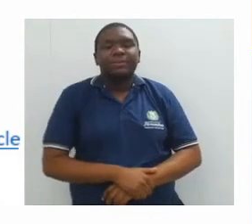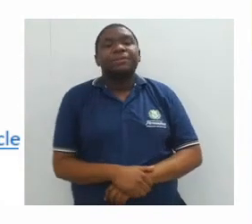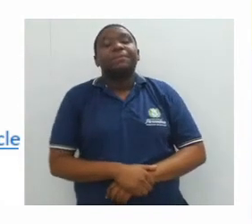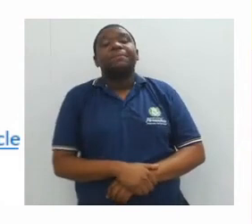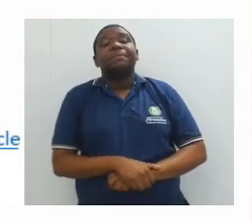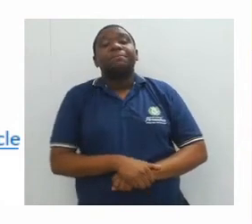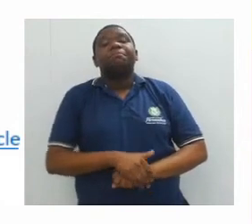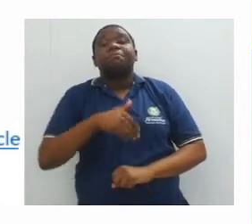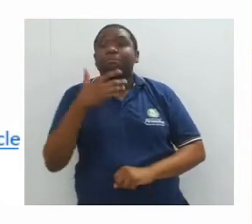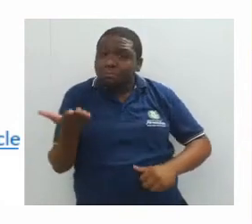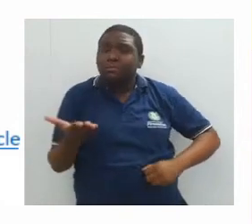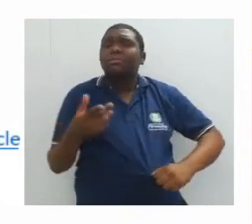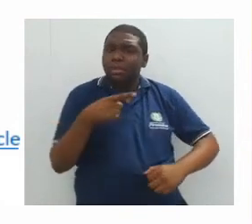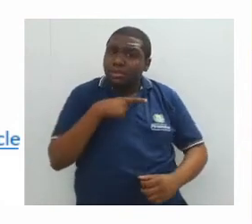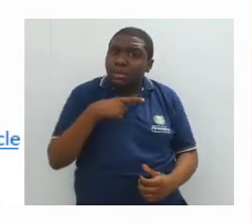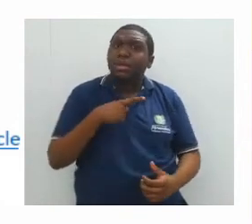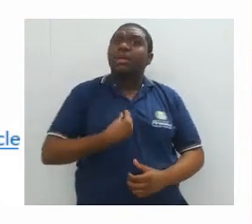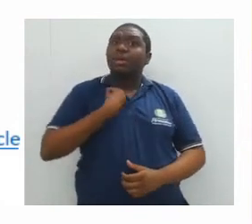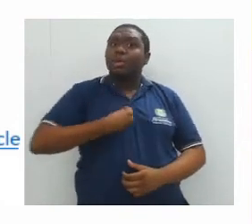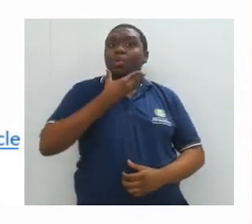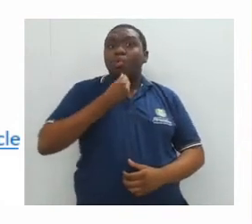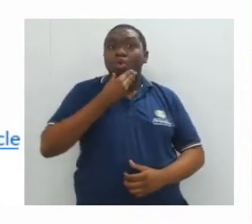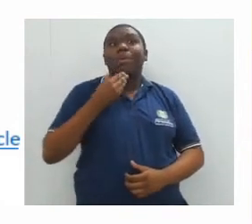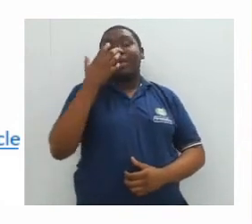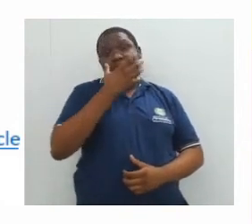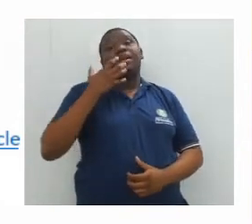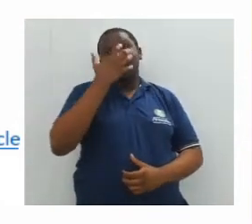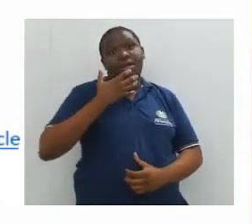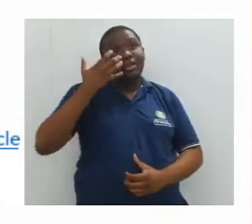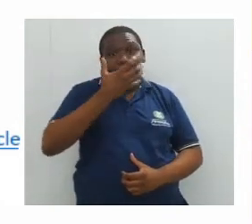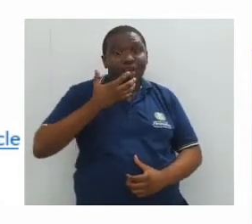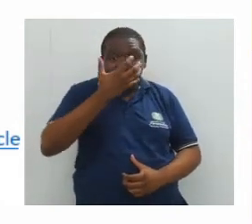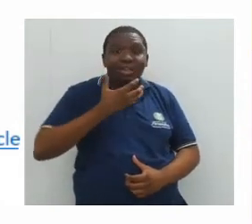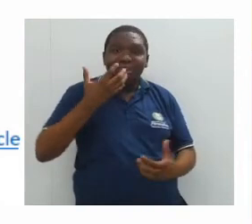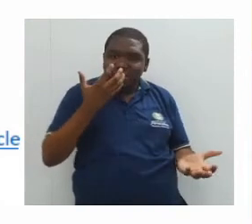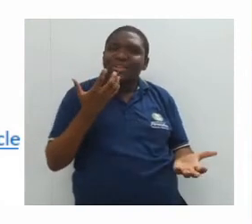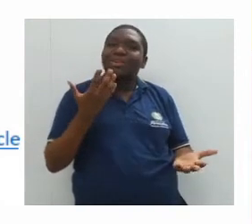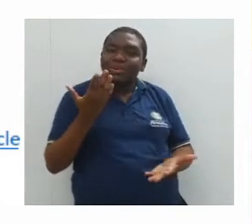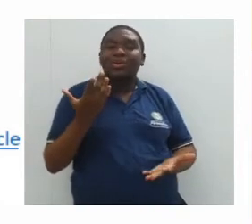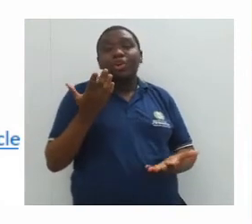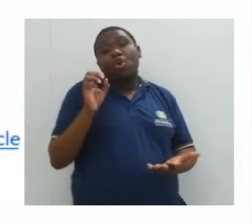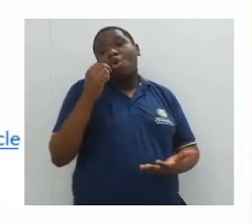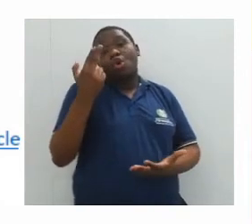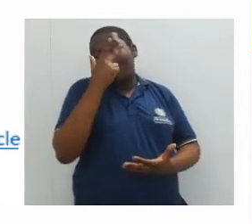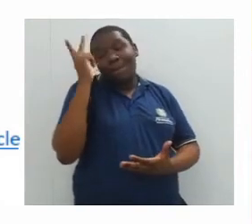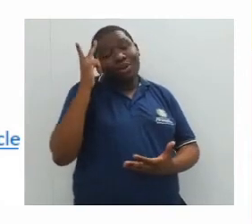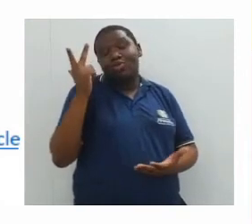Então, é comum a presença do mestre cantador, que puxa os cantos ou de